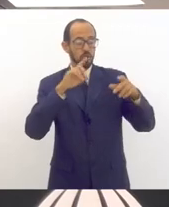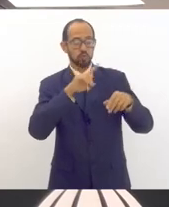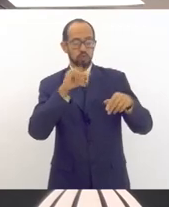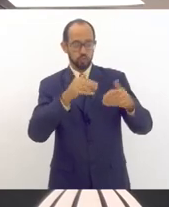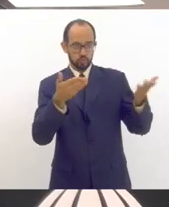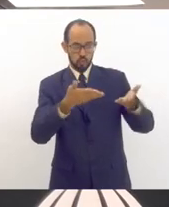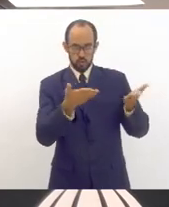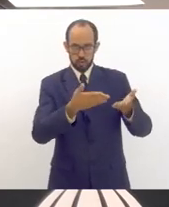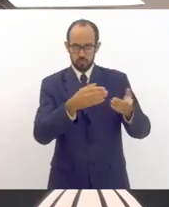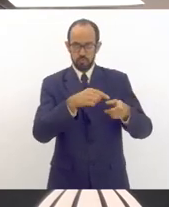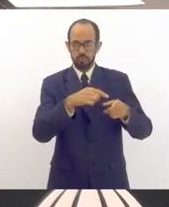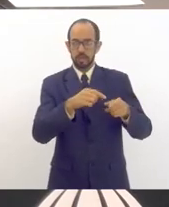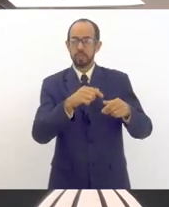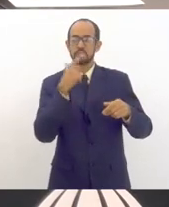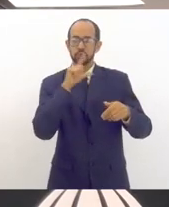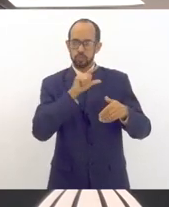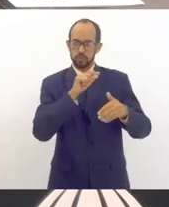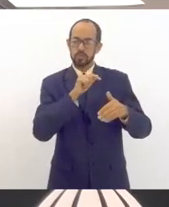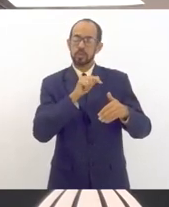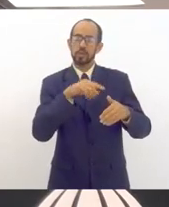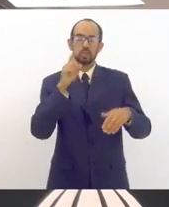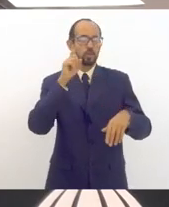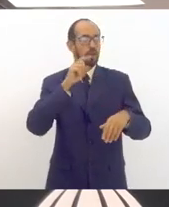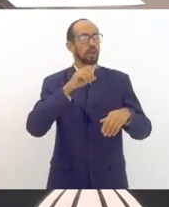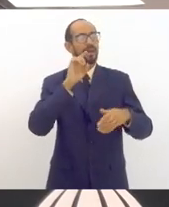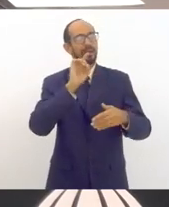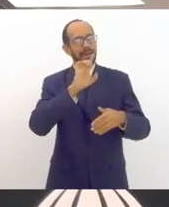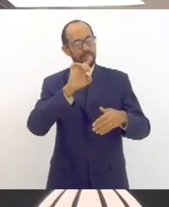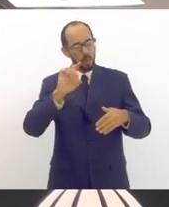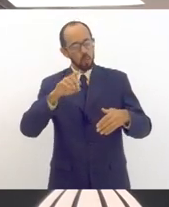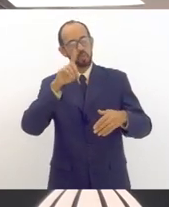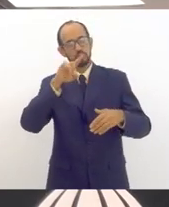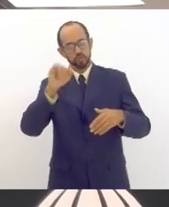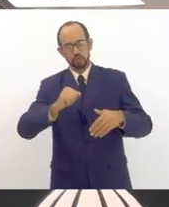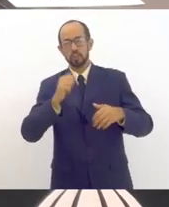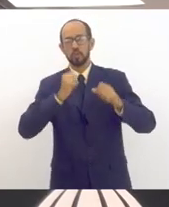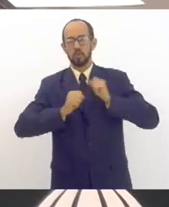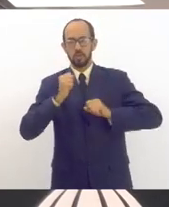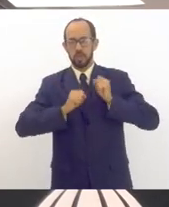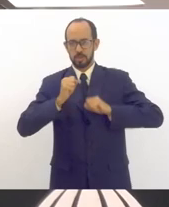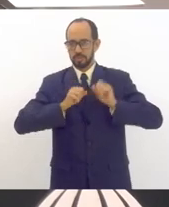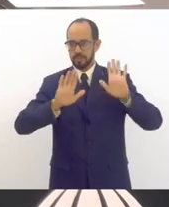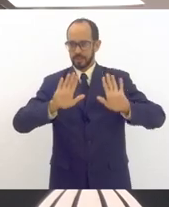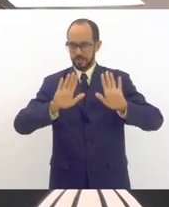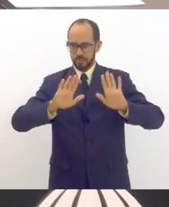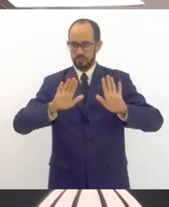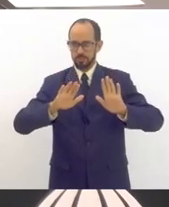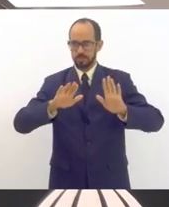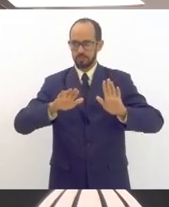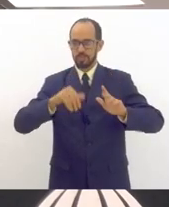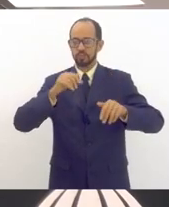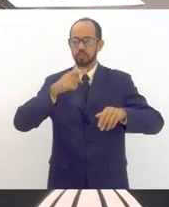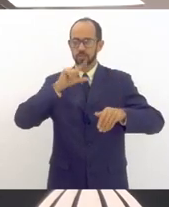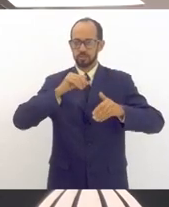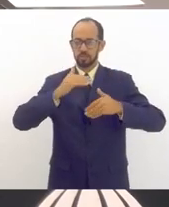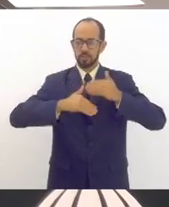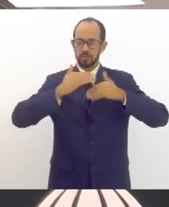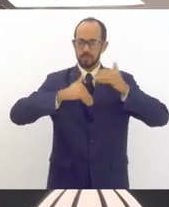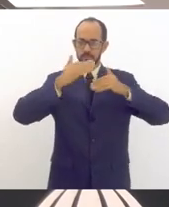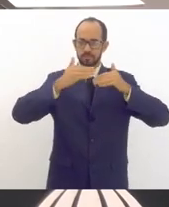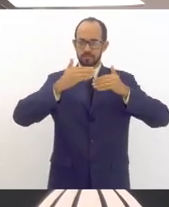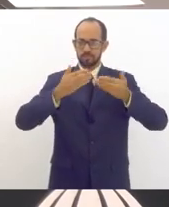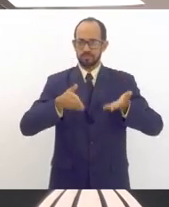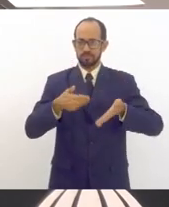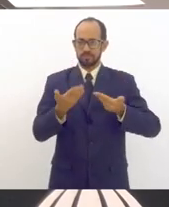Para que a gente passe cada dia com sua agonia. Para que a gente possa andar. Então, está